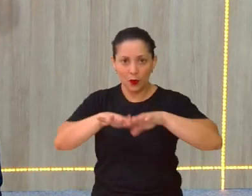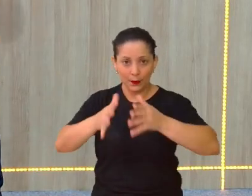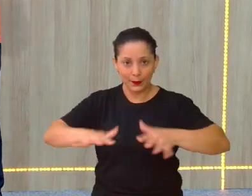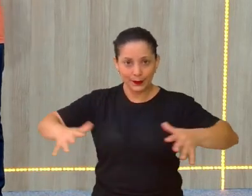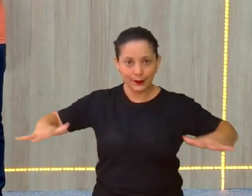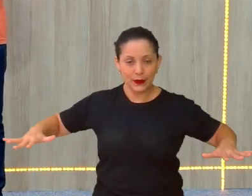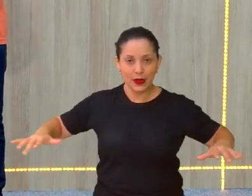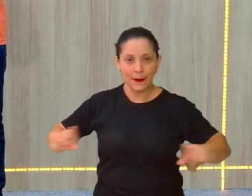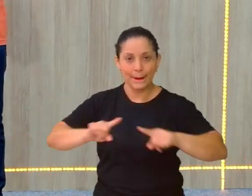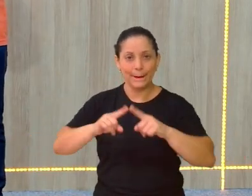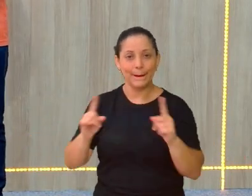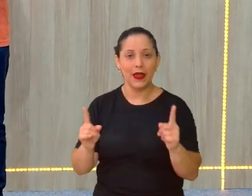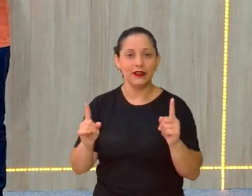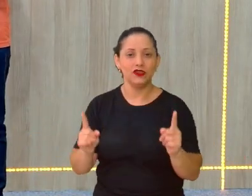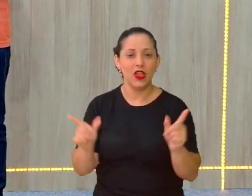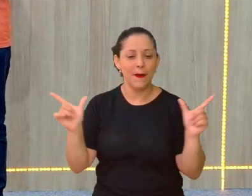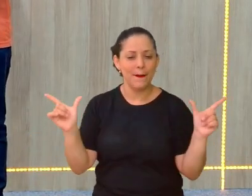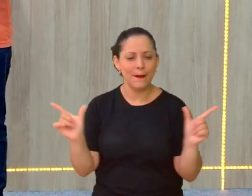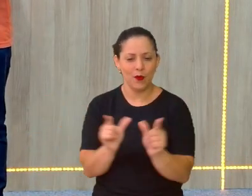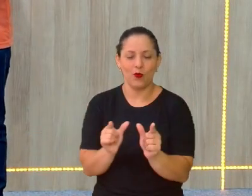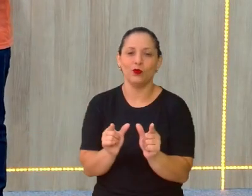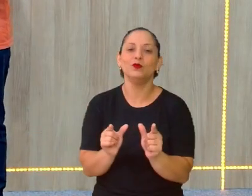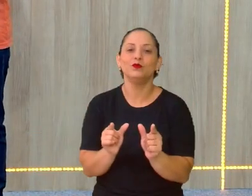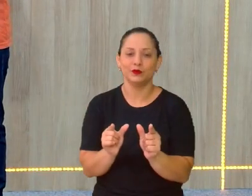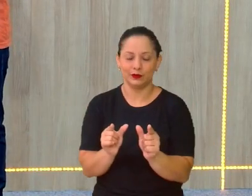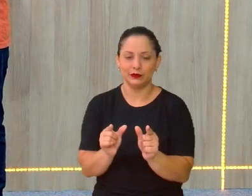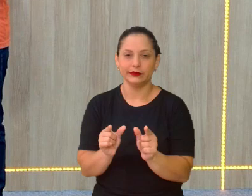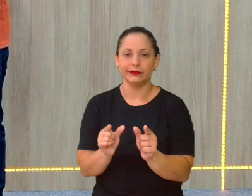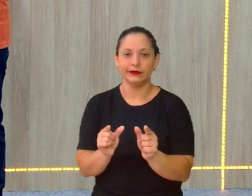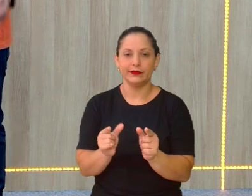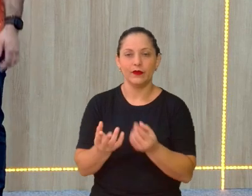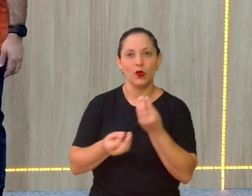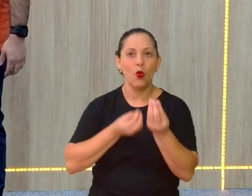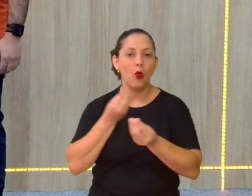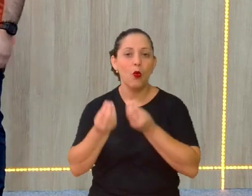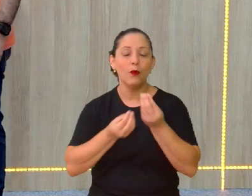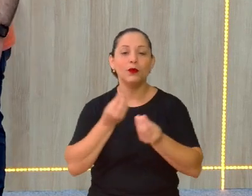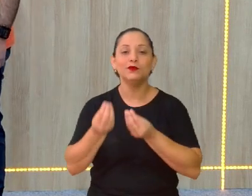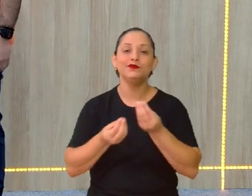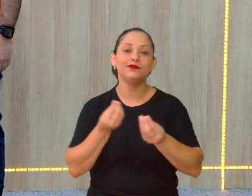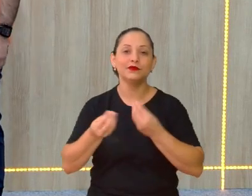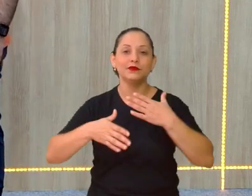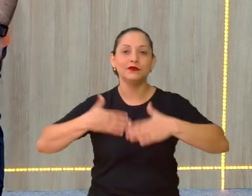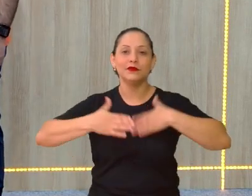tinha poucas entradas que favoreciam o desenvolvimento da